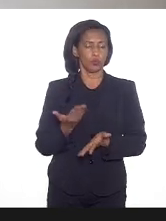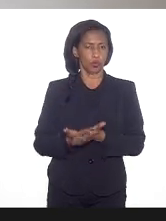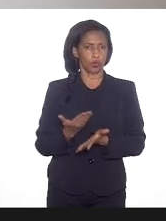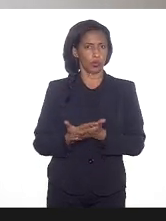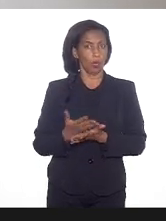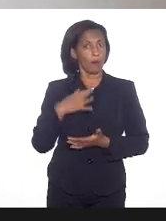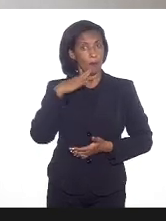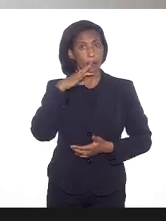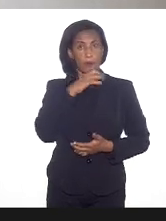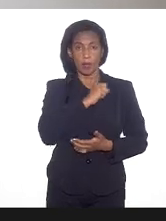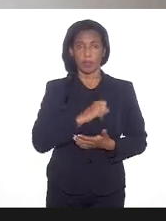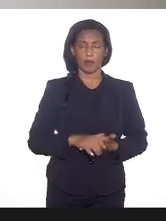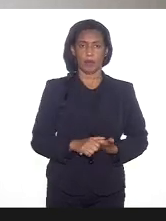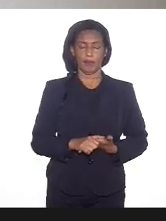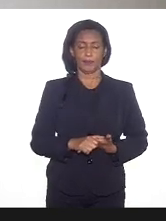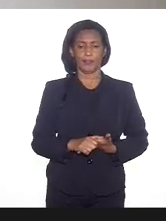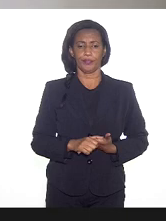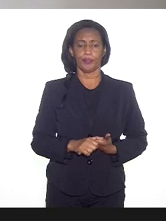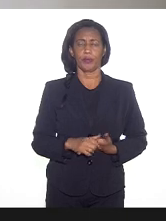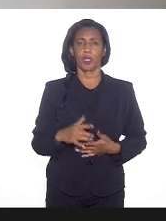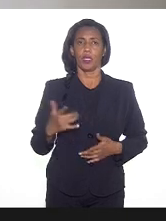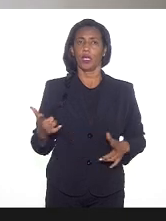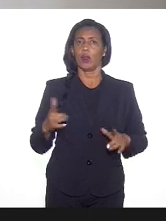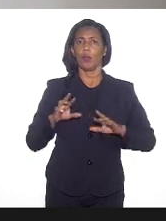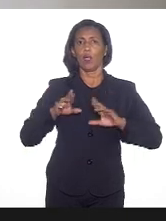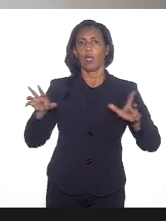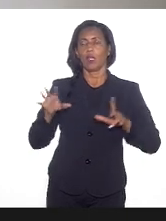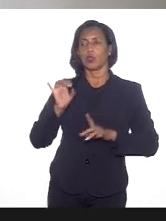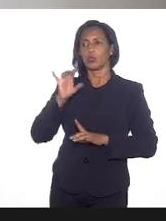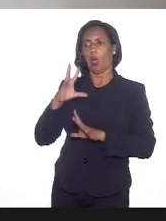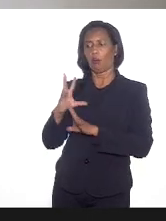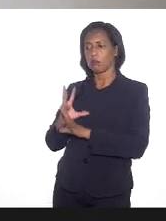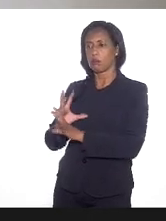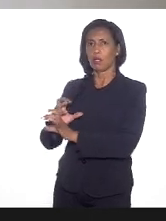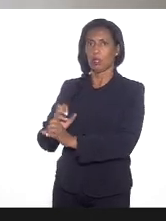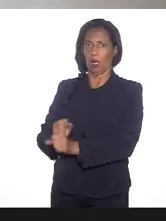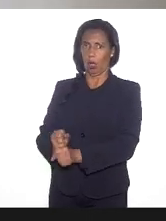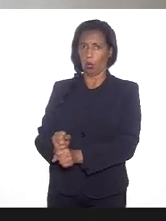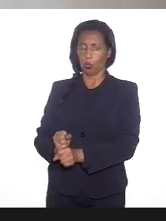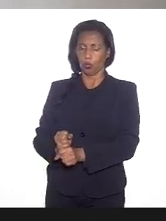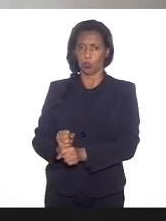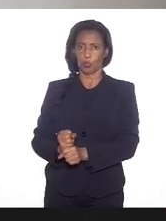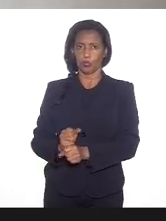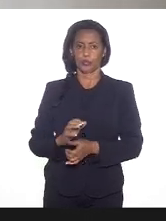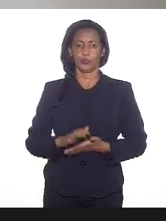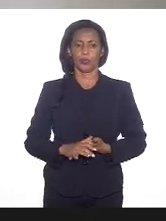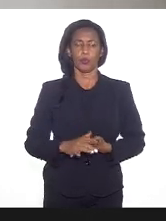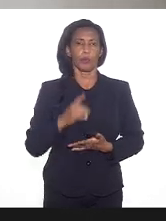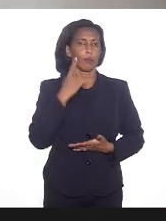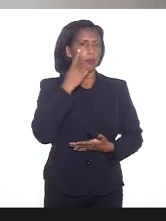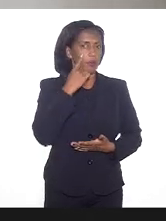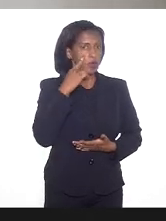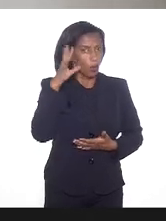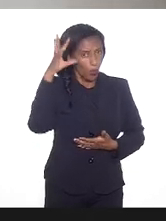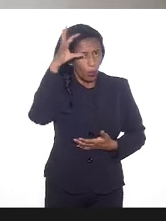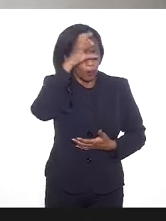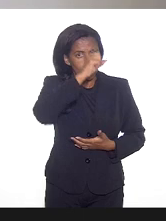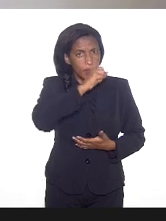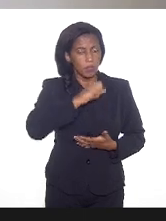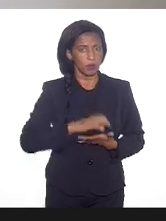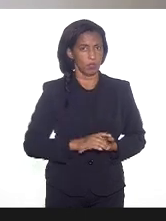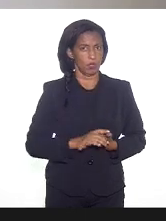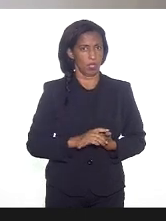para perceber, né, que não basta um cálculo atuarial para você compreender